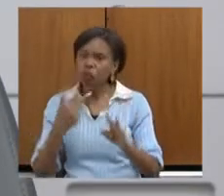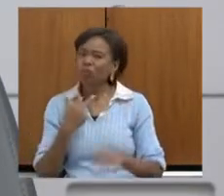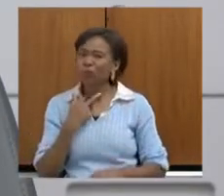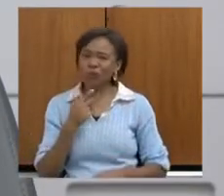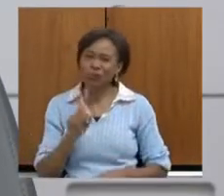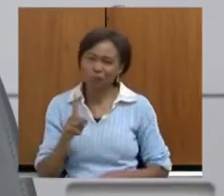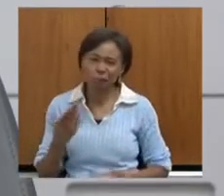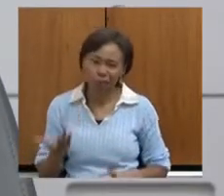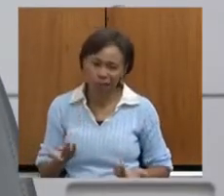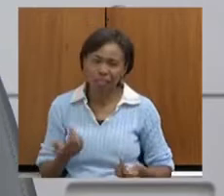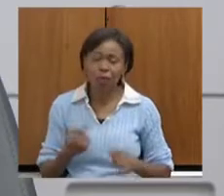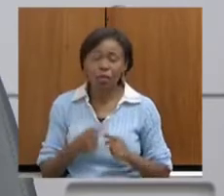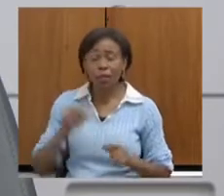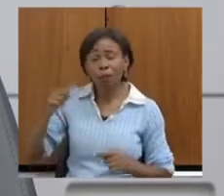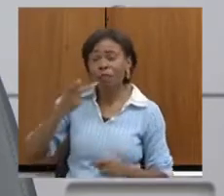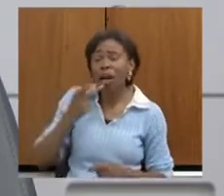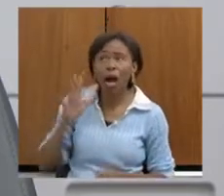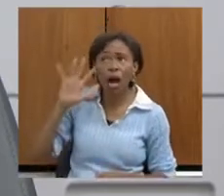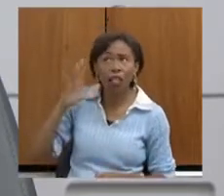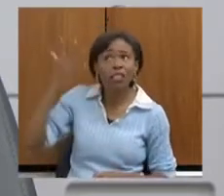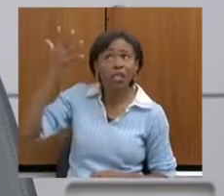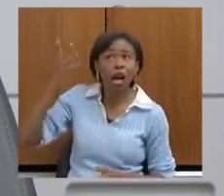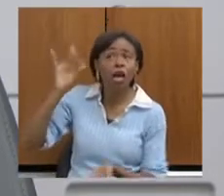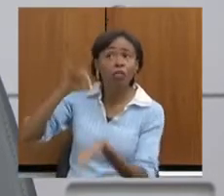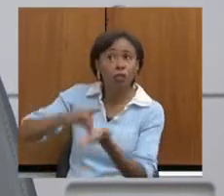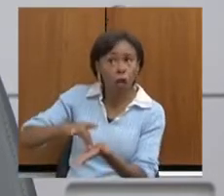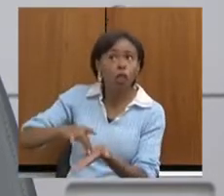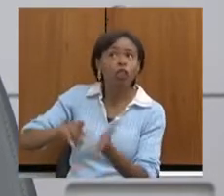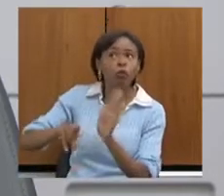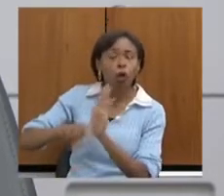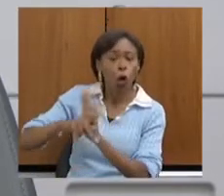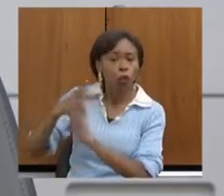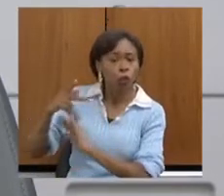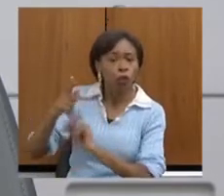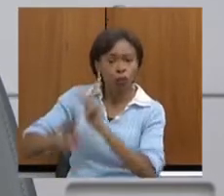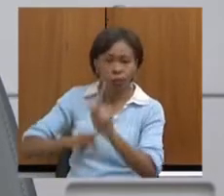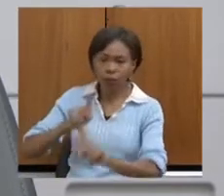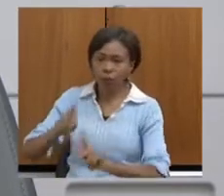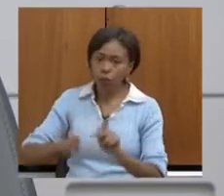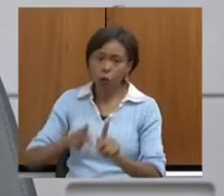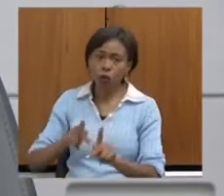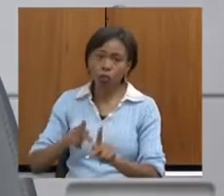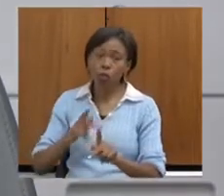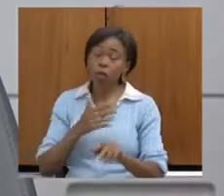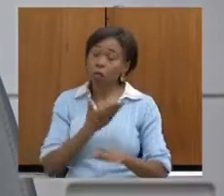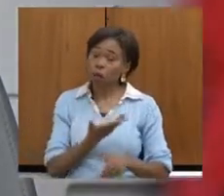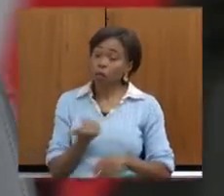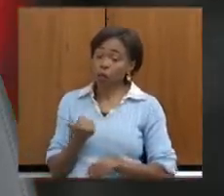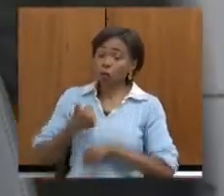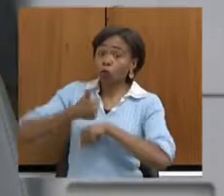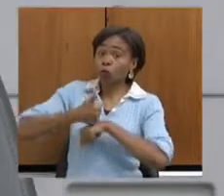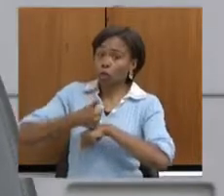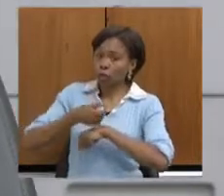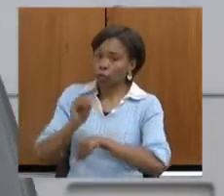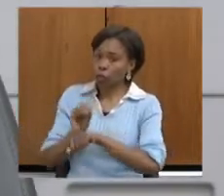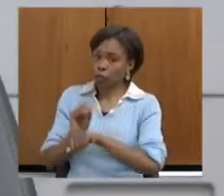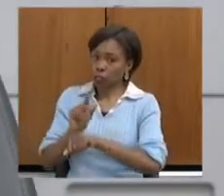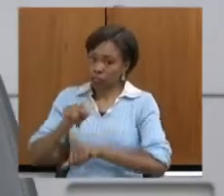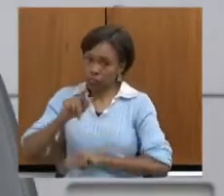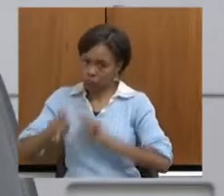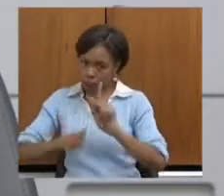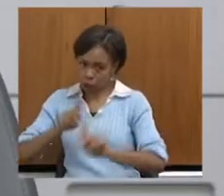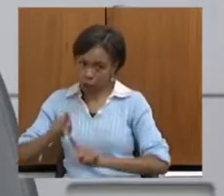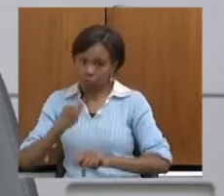depois dizer que as decisões ali tomadas foram legitimadas pelas pessoas no papel de tutela das pessoas necessitadas ausência das